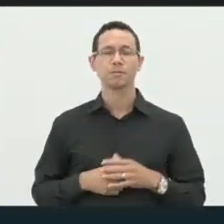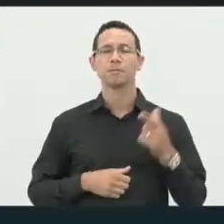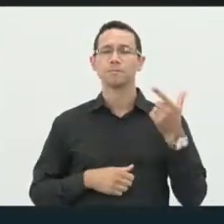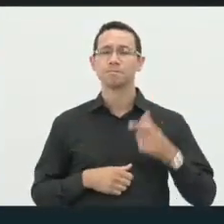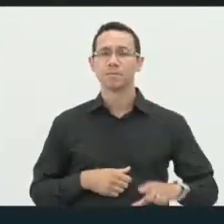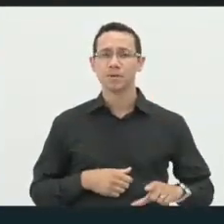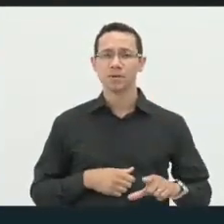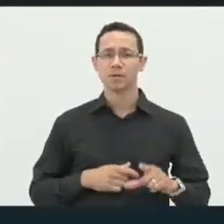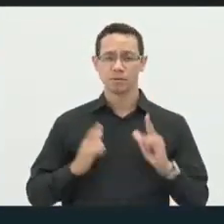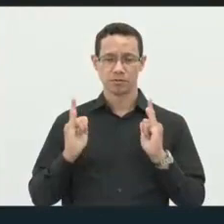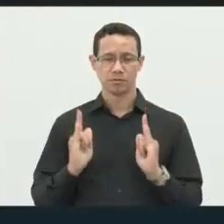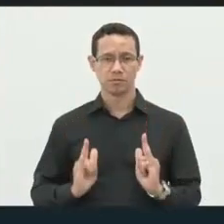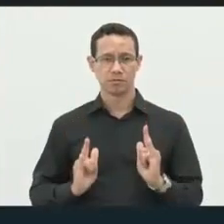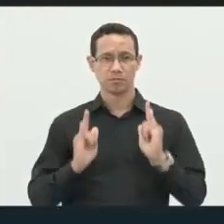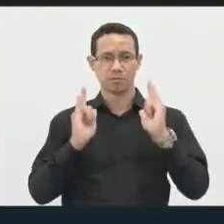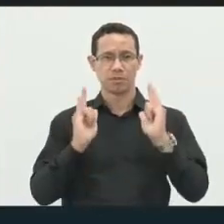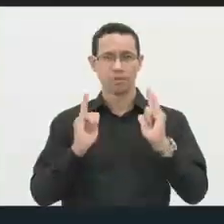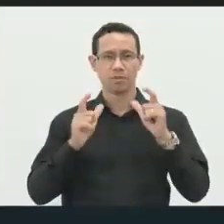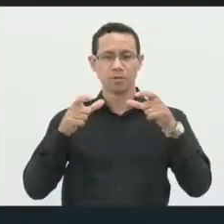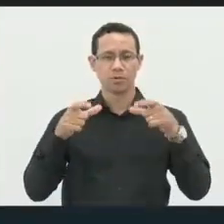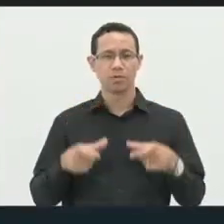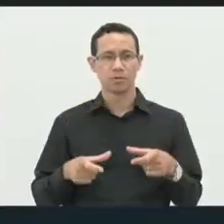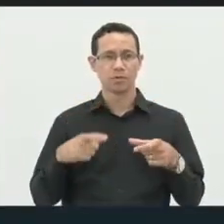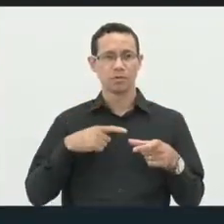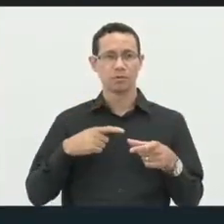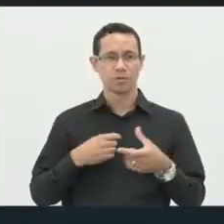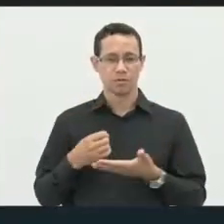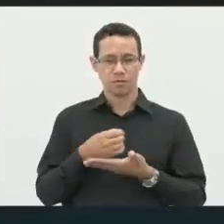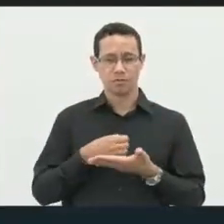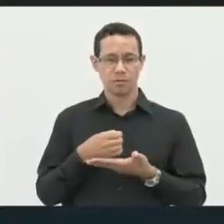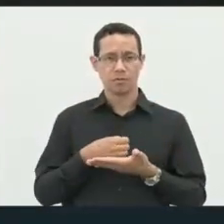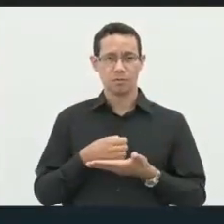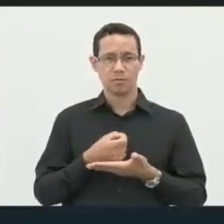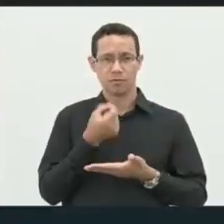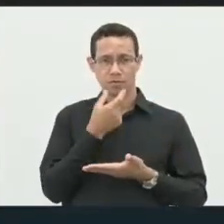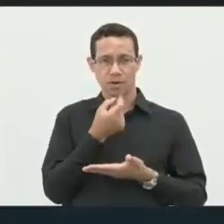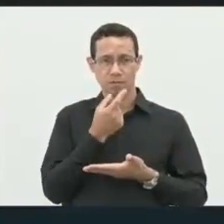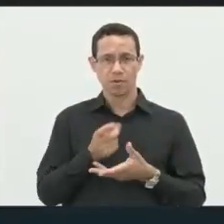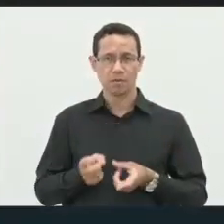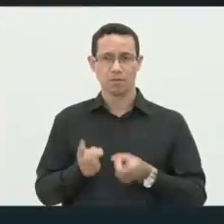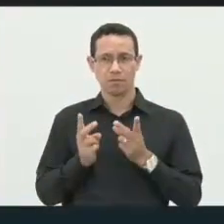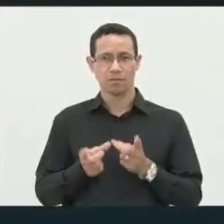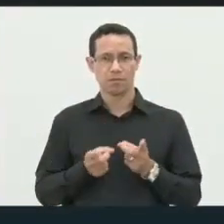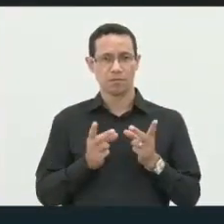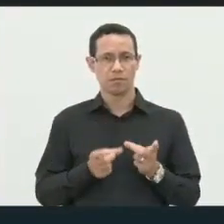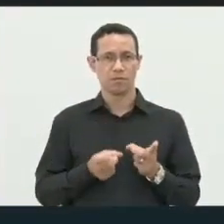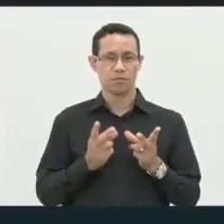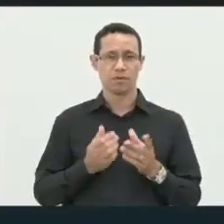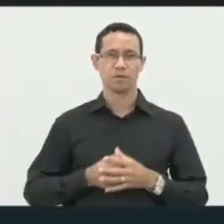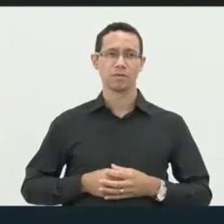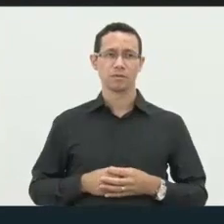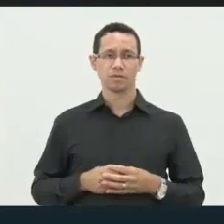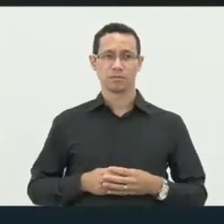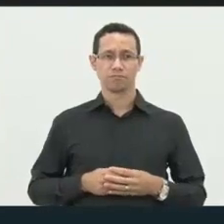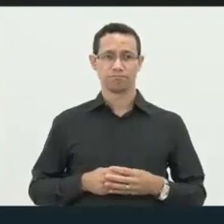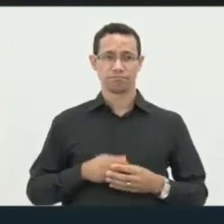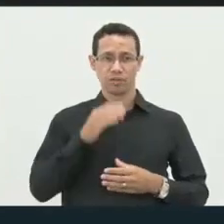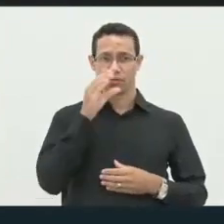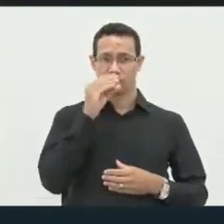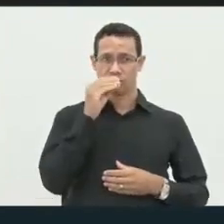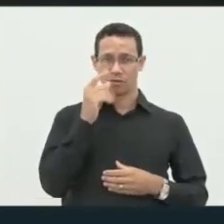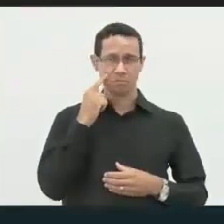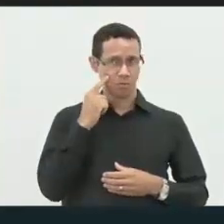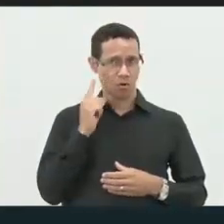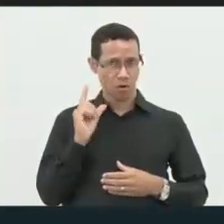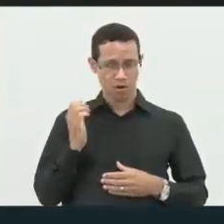prédio divide o espaço como uma farmácia e os funcionários da farmácia farmácia empresa